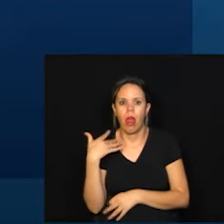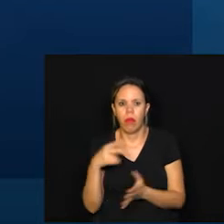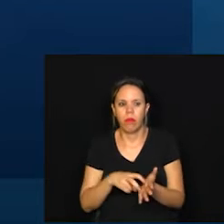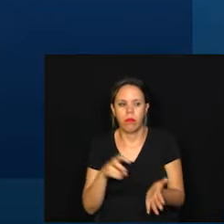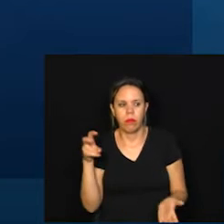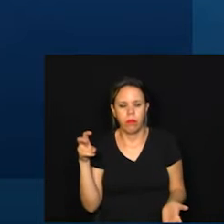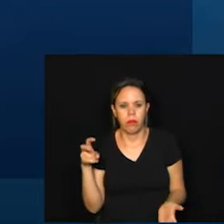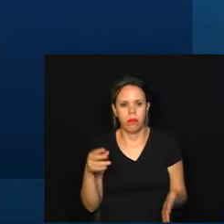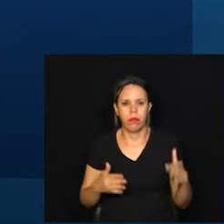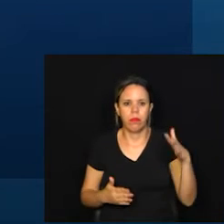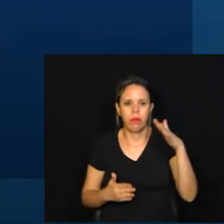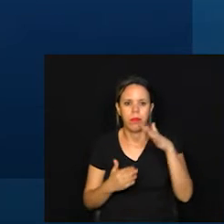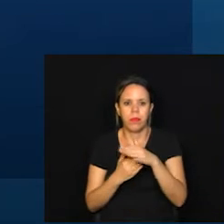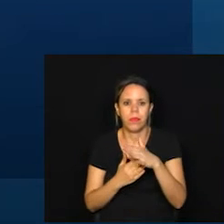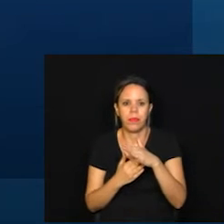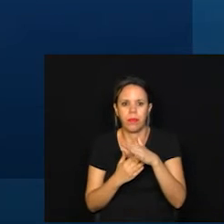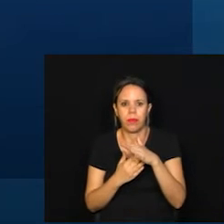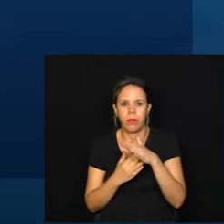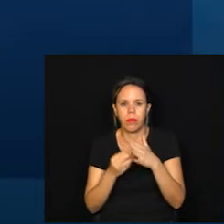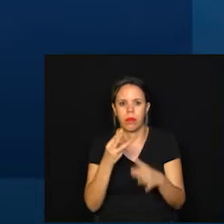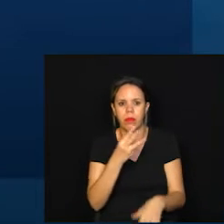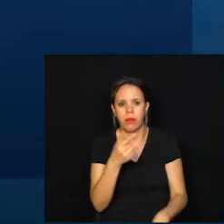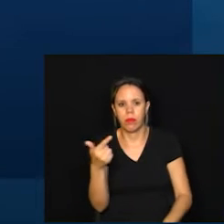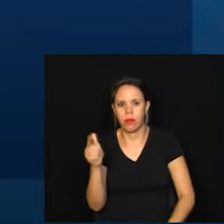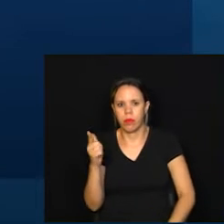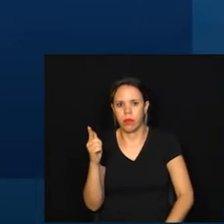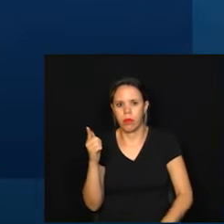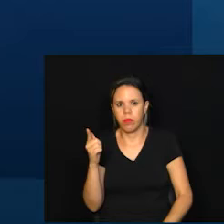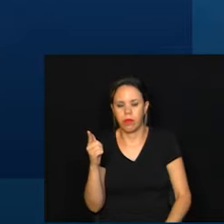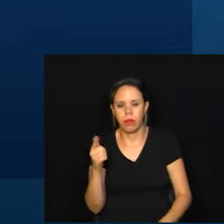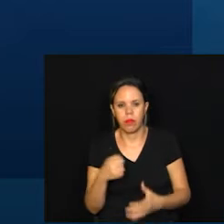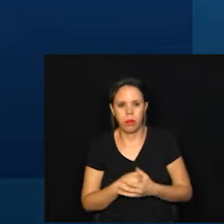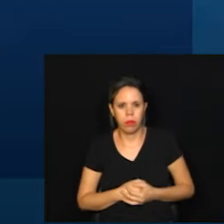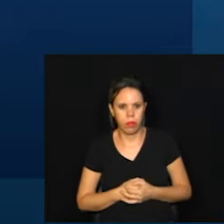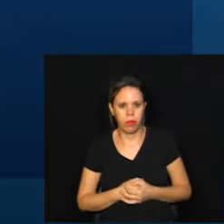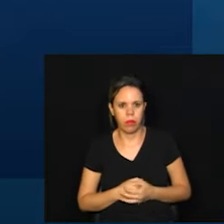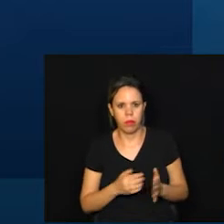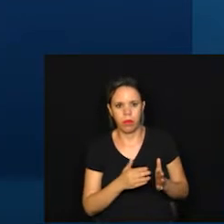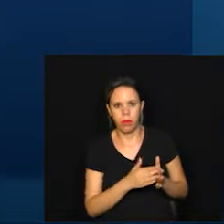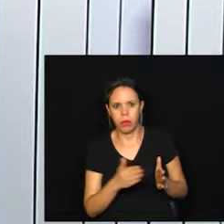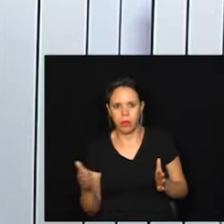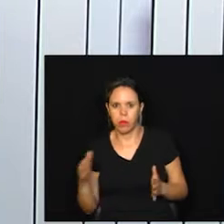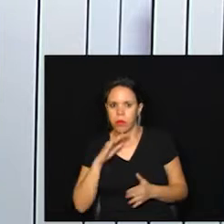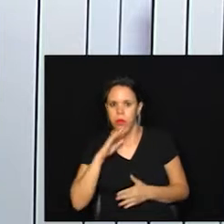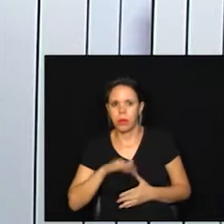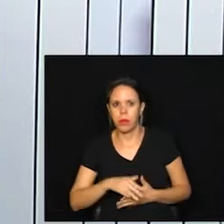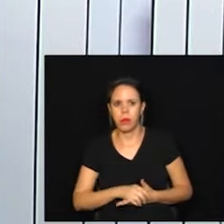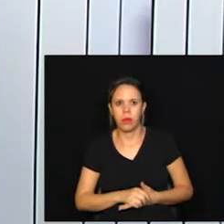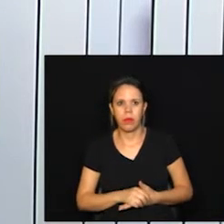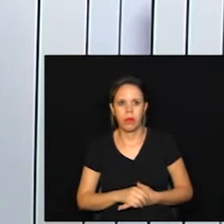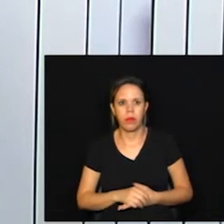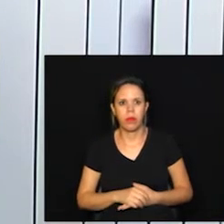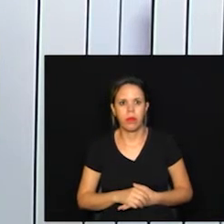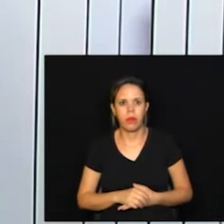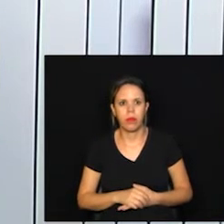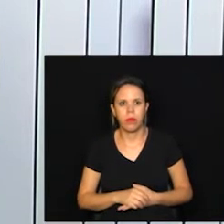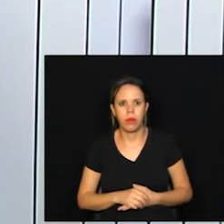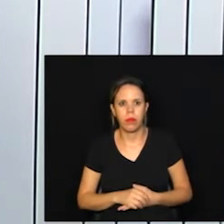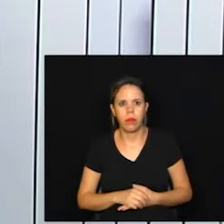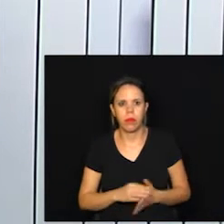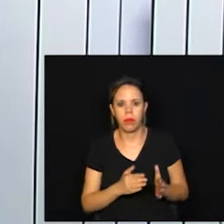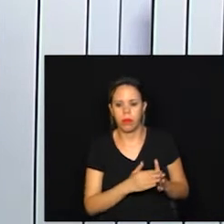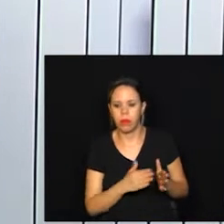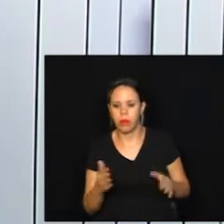cedo e a máxima podendo chegar aos 32 graus no período da tarde. Em tempos